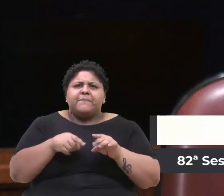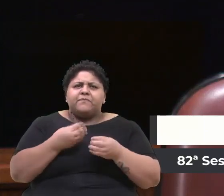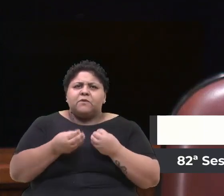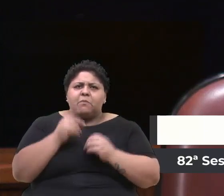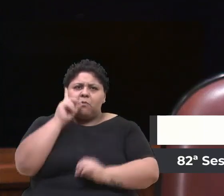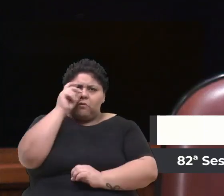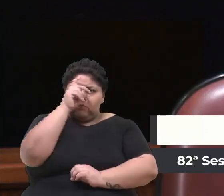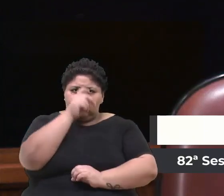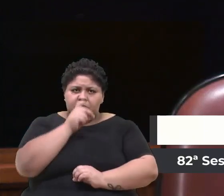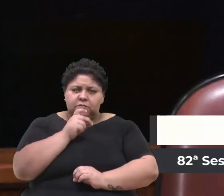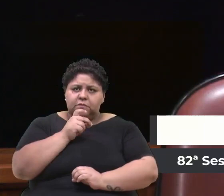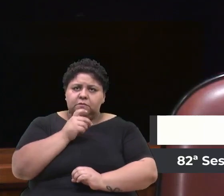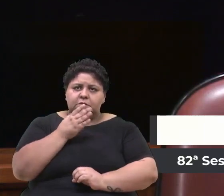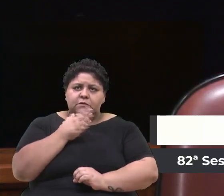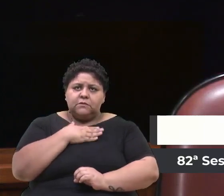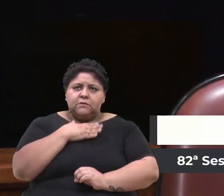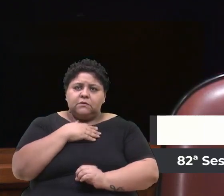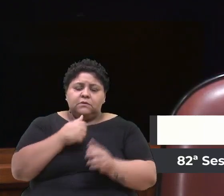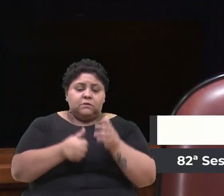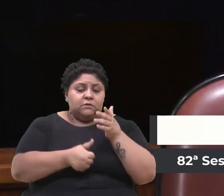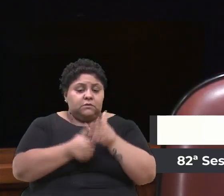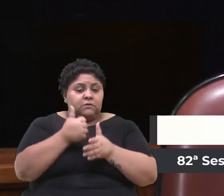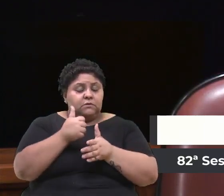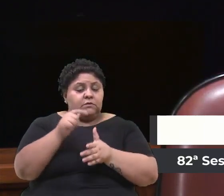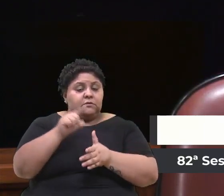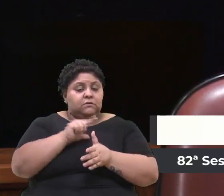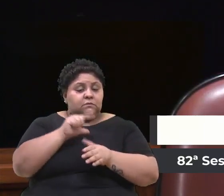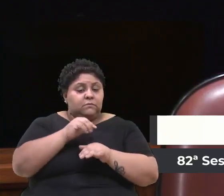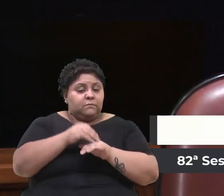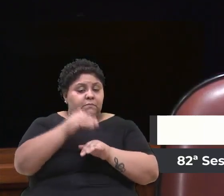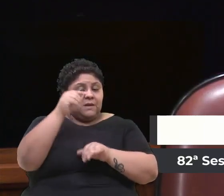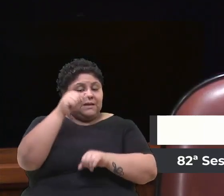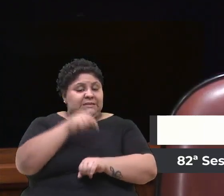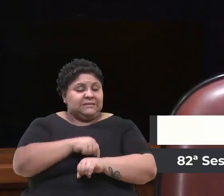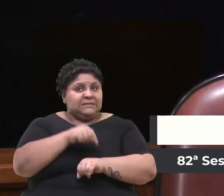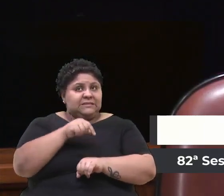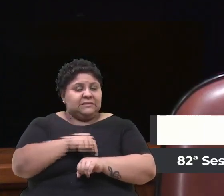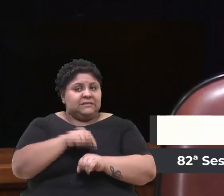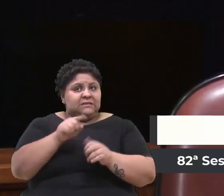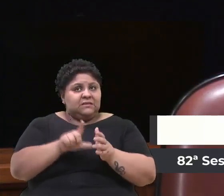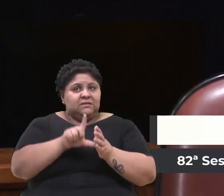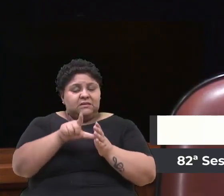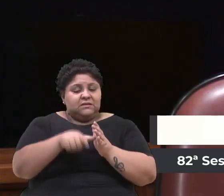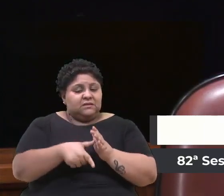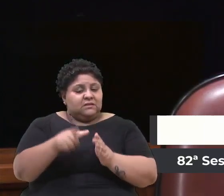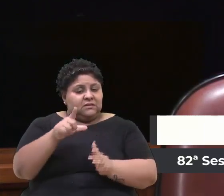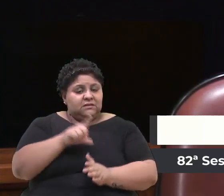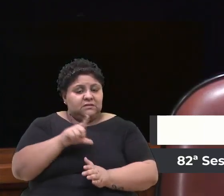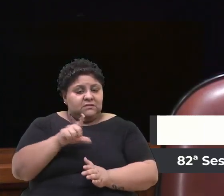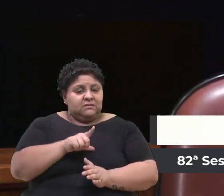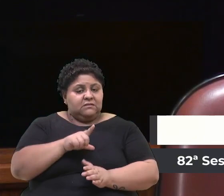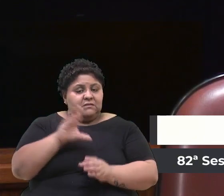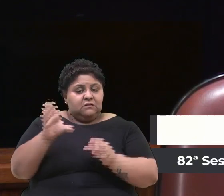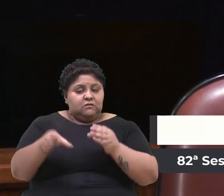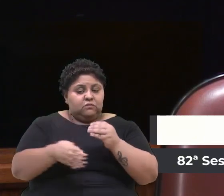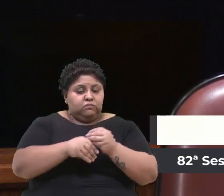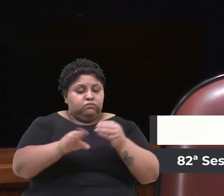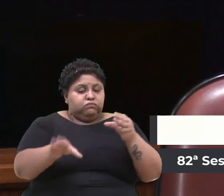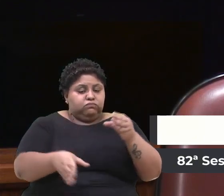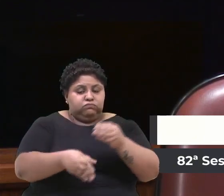Eu preferia que tivesse tido mais tempo para depois não termos que ficar emendando, como se fala,